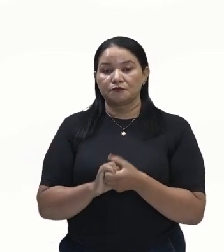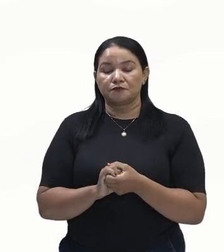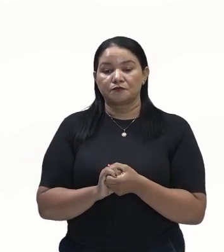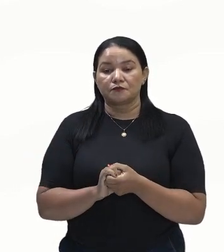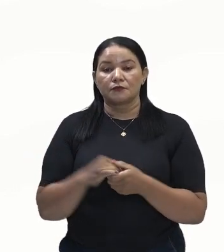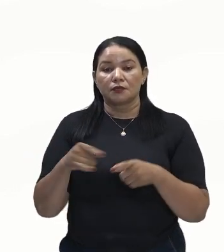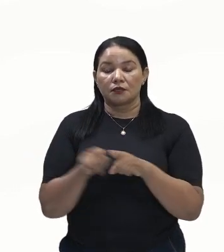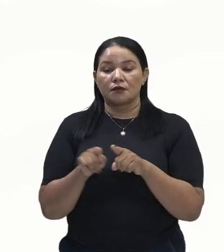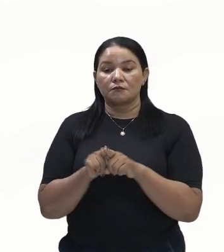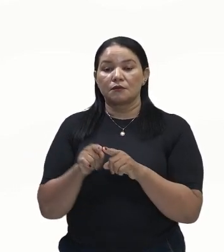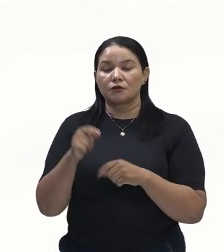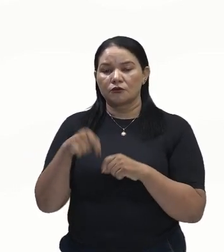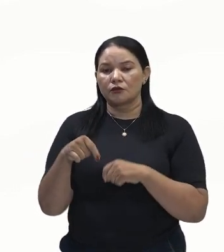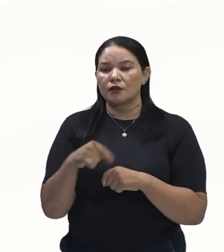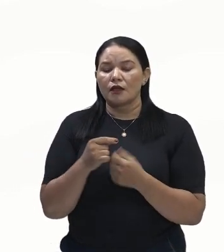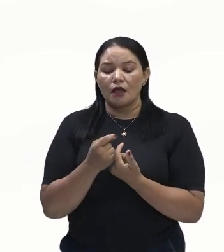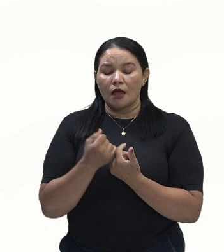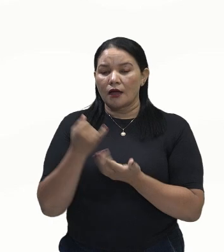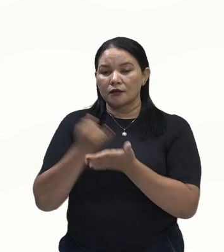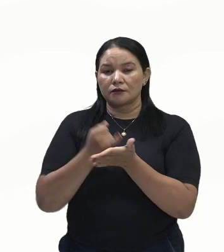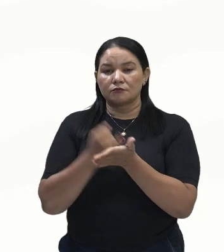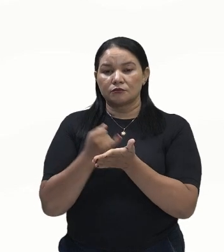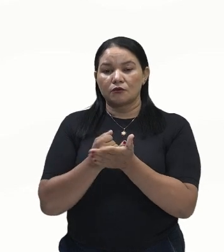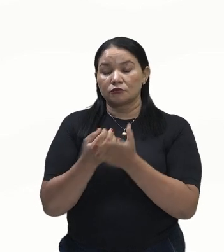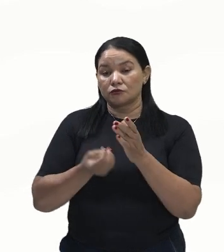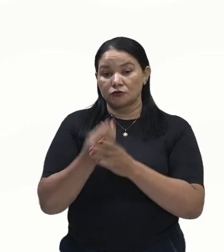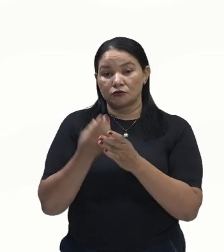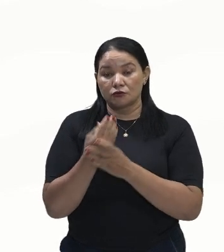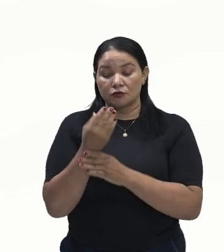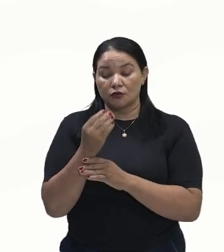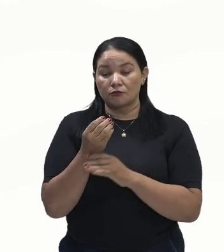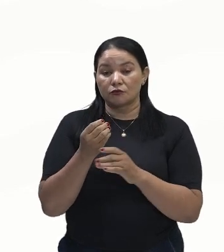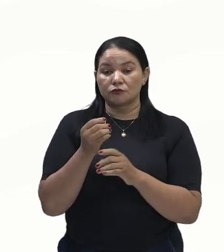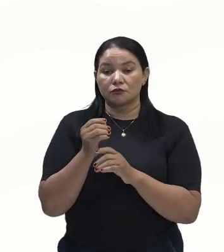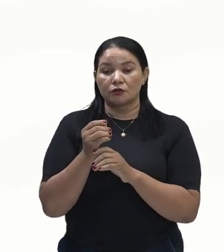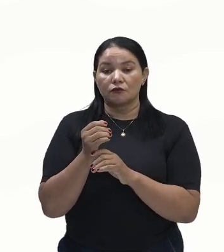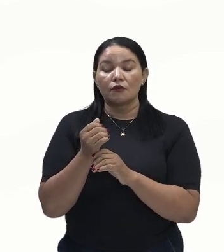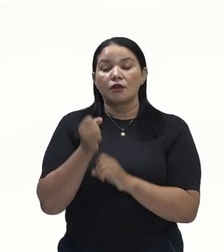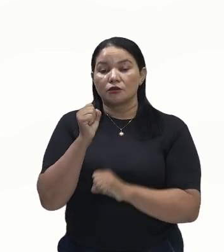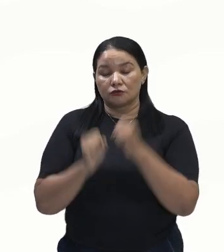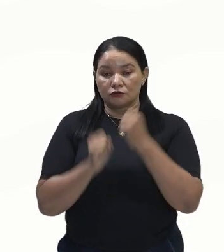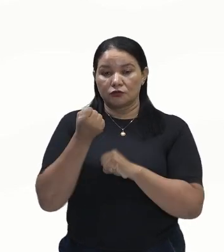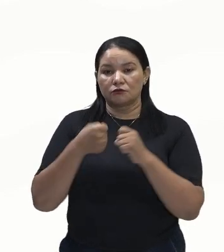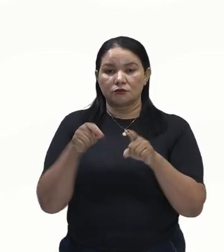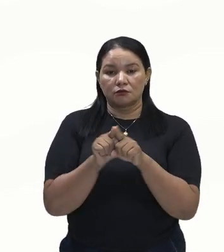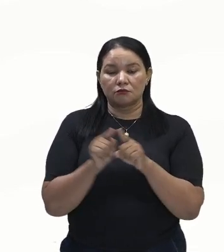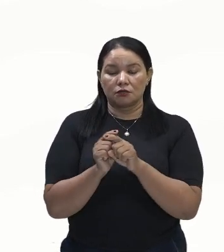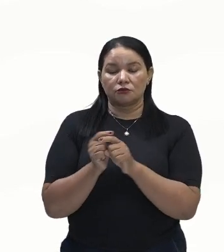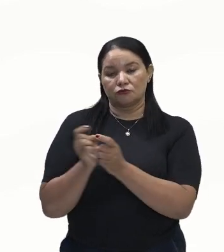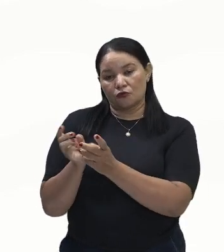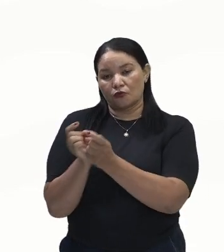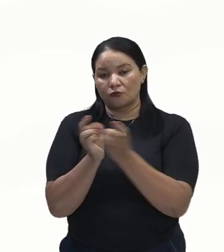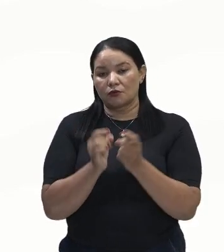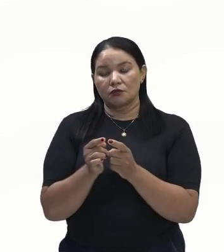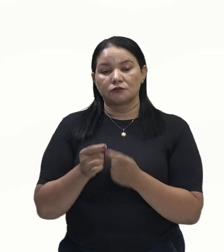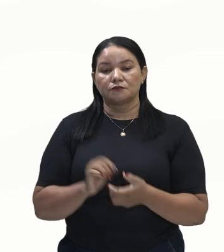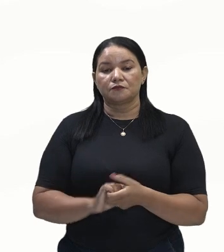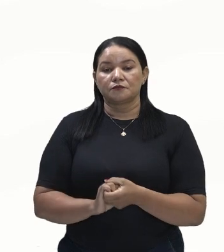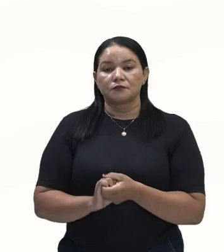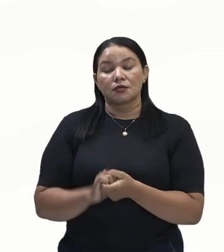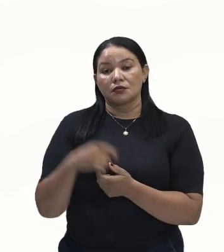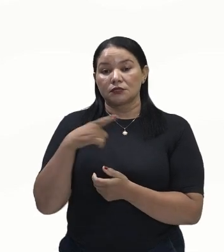impostos, eles são inerentes da produção industrial e também do comércio. Então, quando há